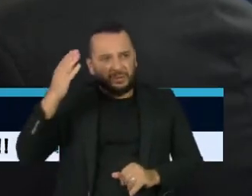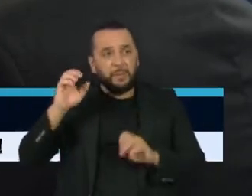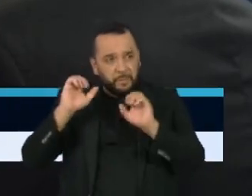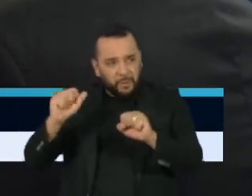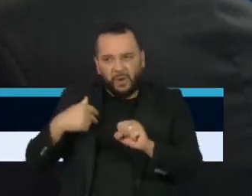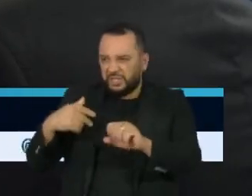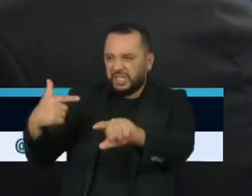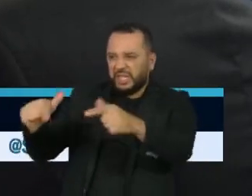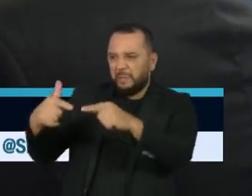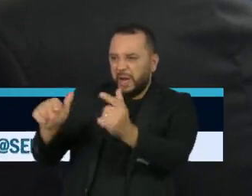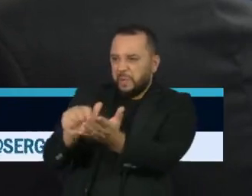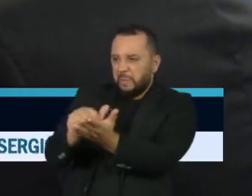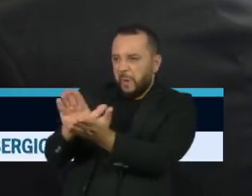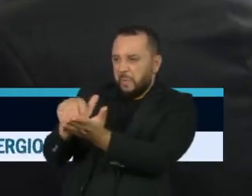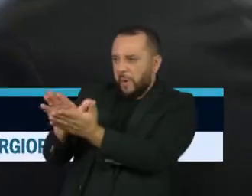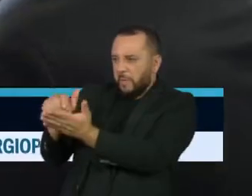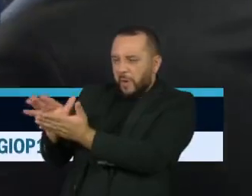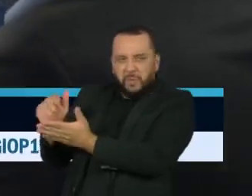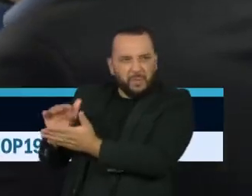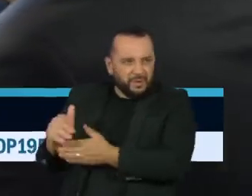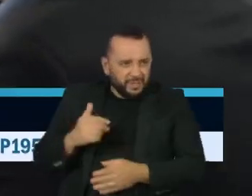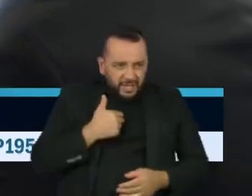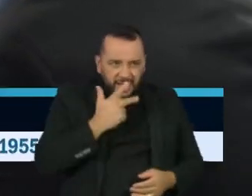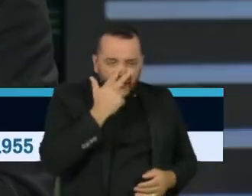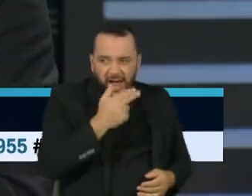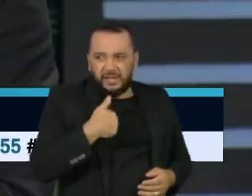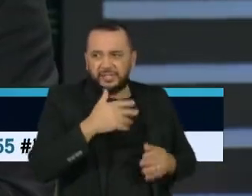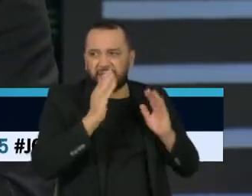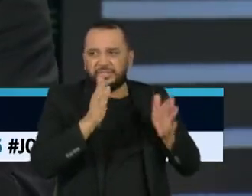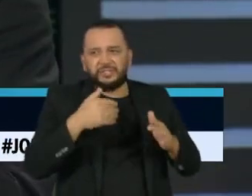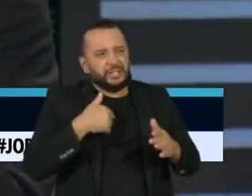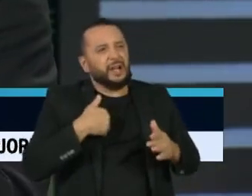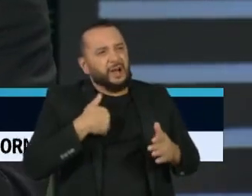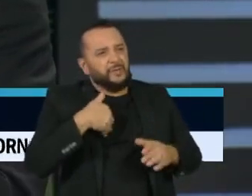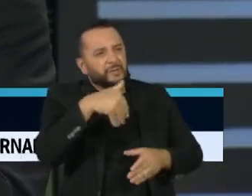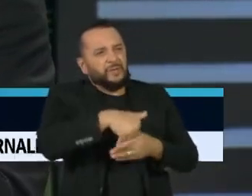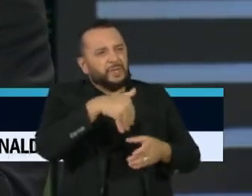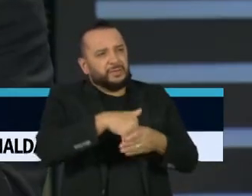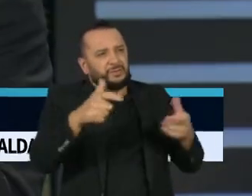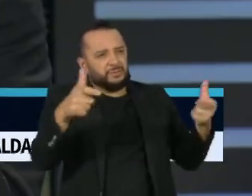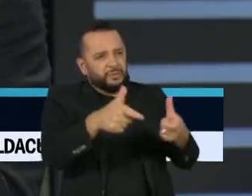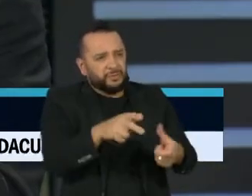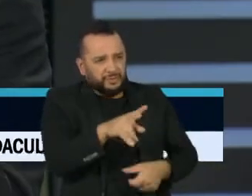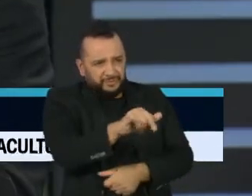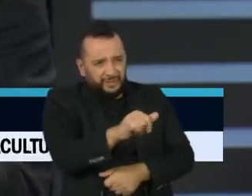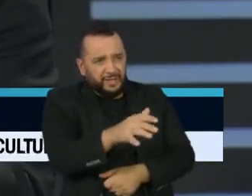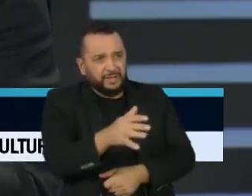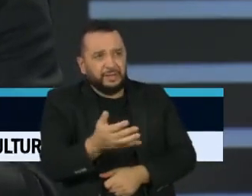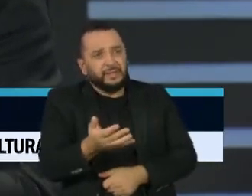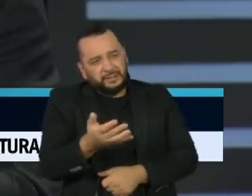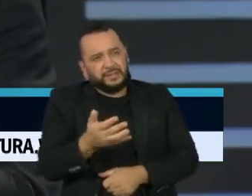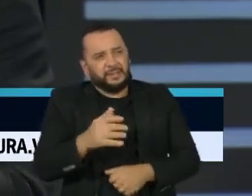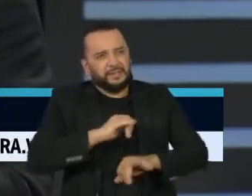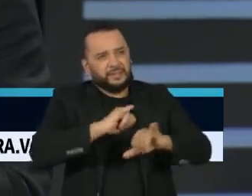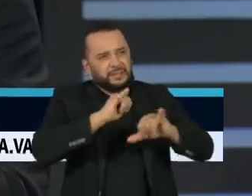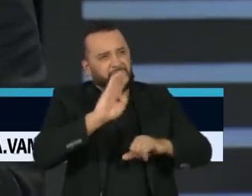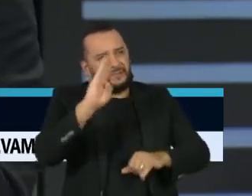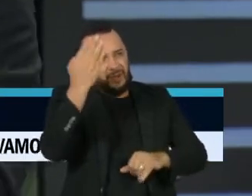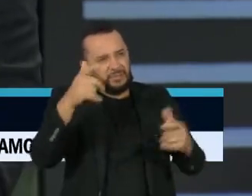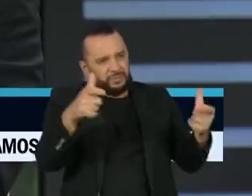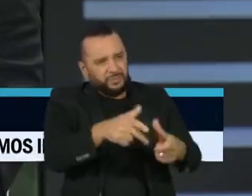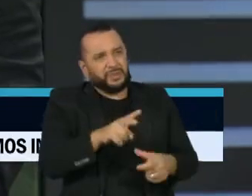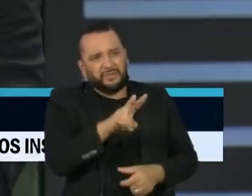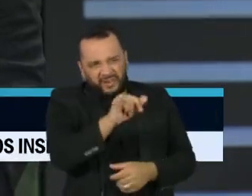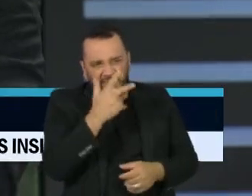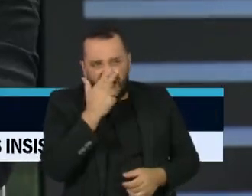esperar menos fake news nessa eleição do que na última eleição? A cassação do Fernando Francischini exatamente foi colocada pelo Cássio Nunes Marques